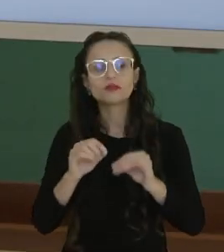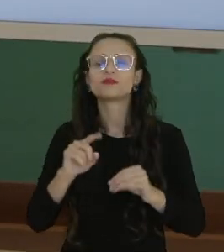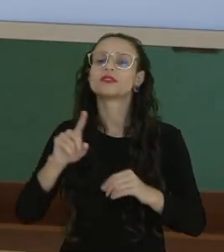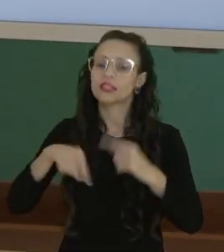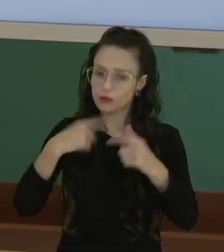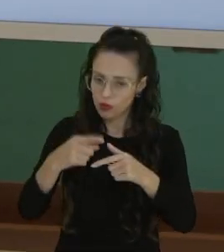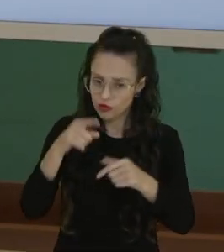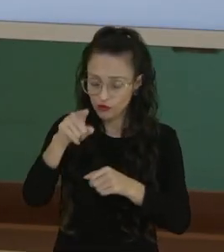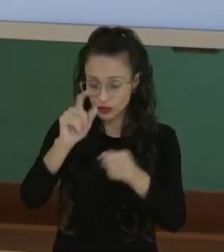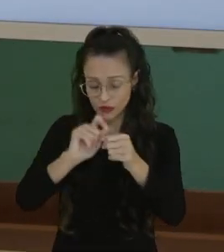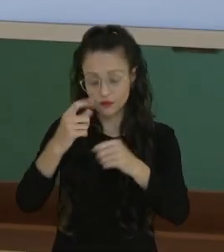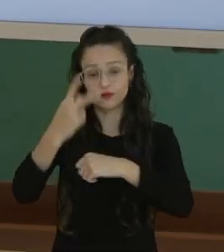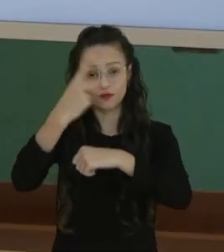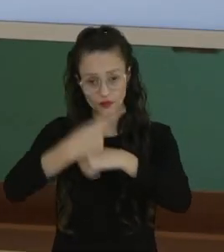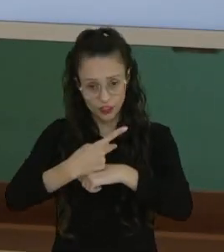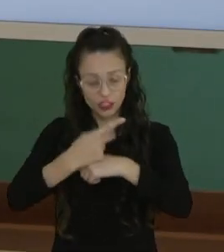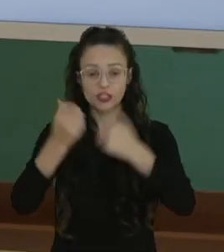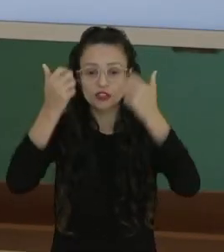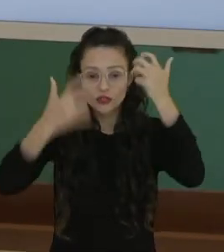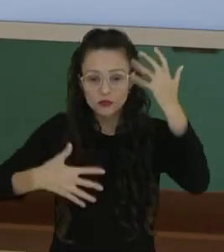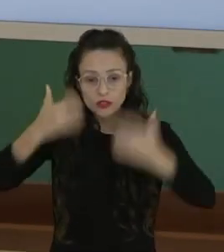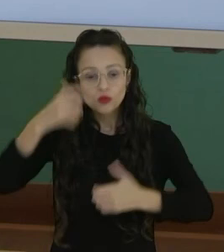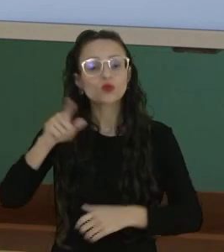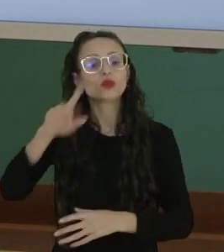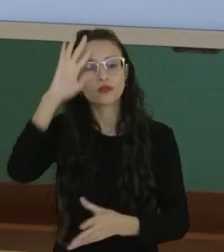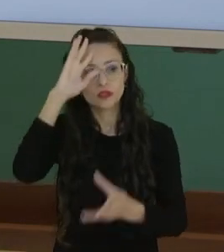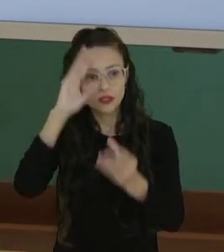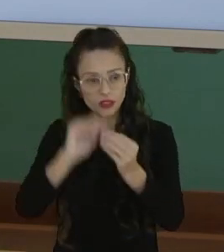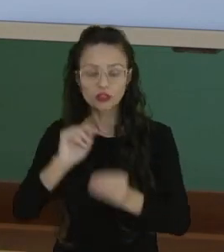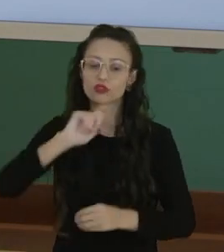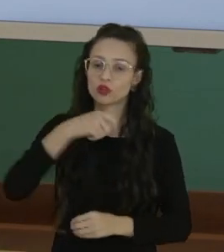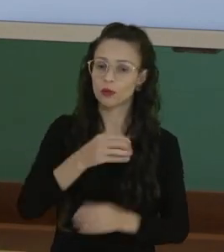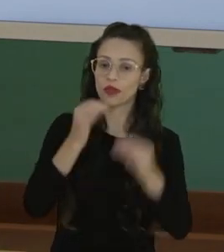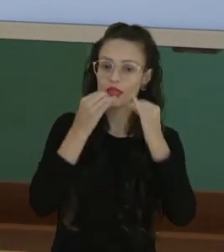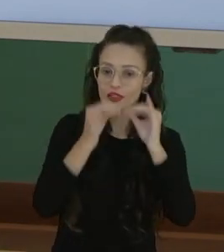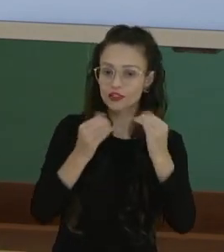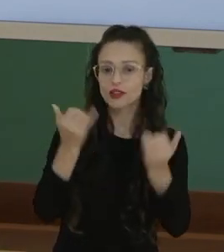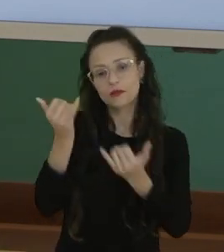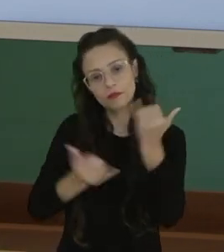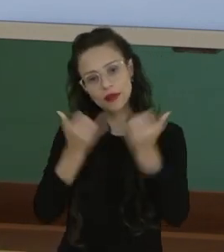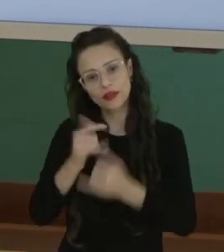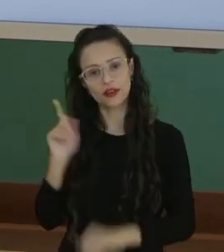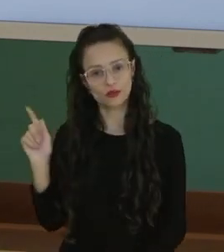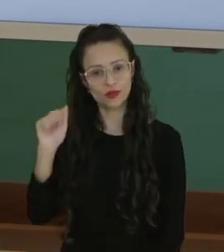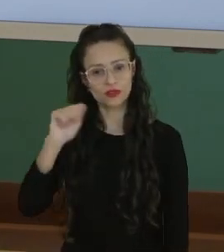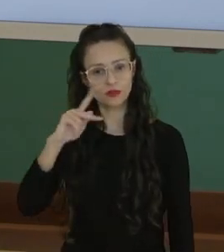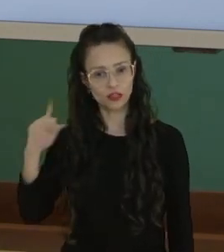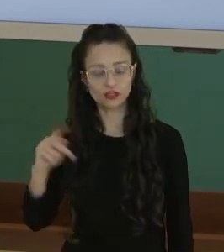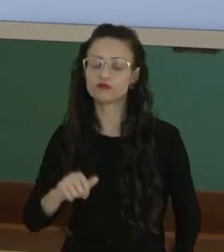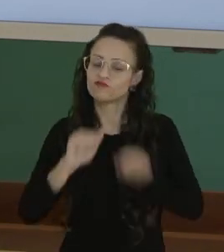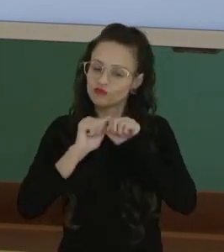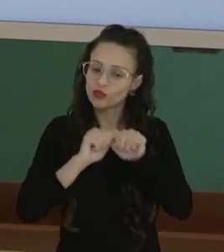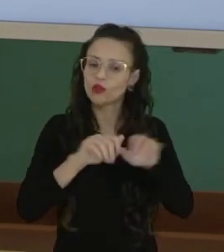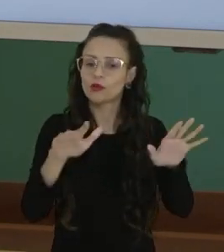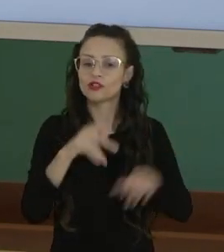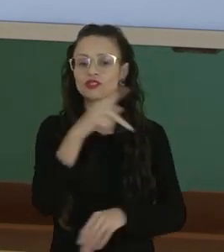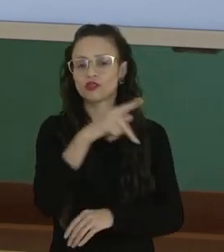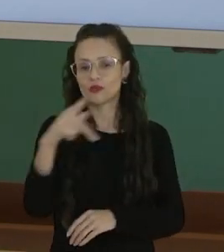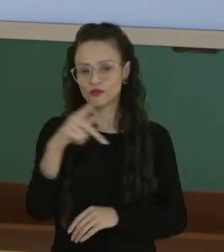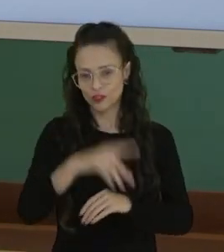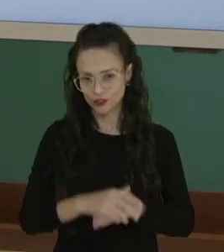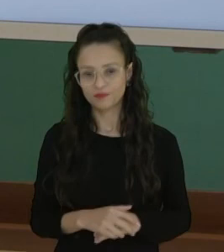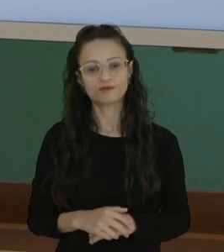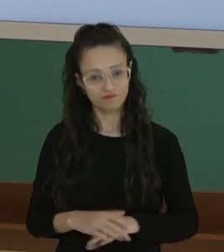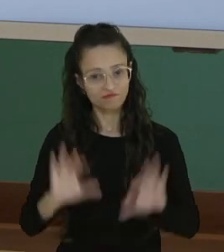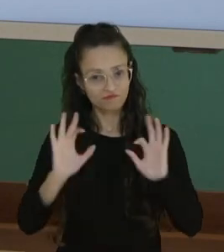faça um pequeno vídeo explicando o que você entendeu de energia ao brincar com o aplicativo. Compartilhe esse vídeo com o seu professor,